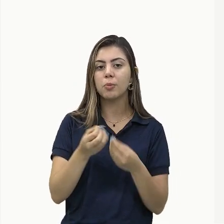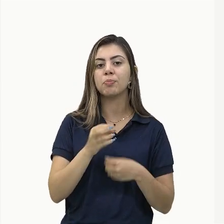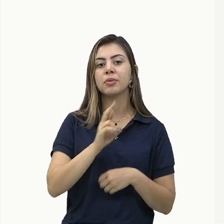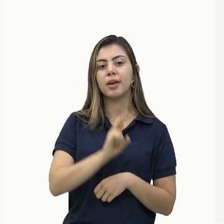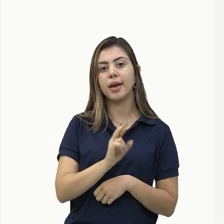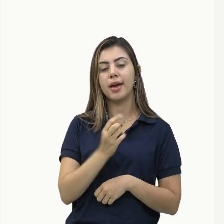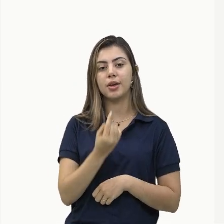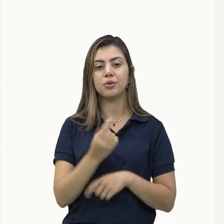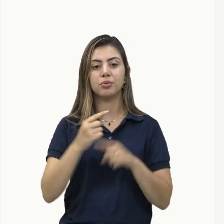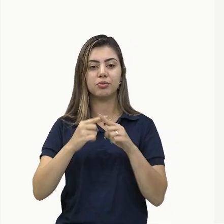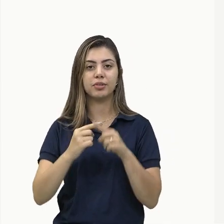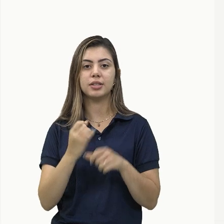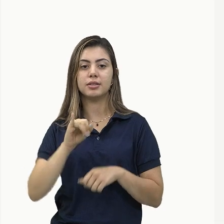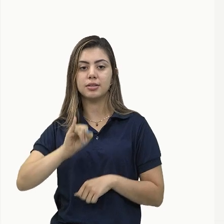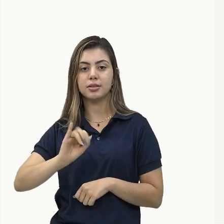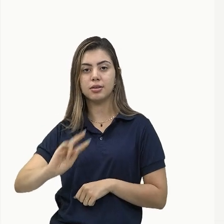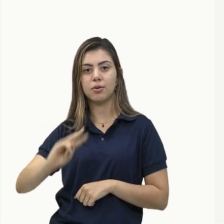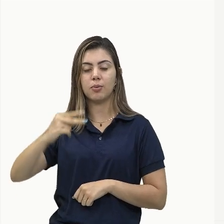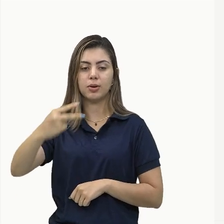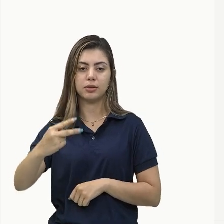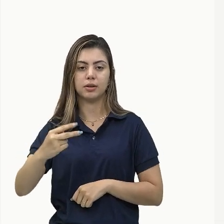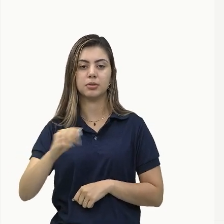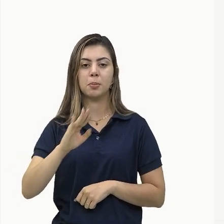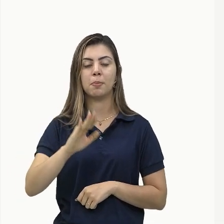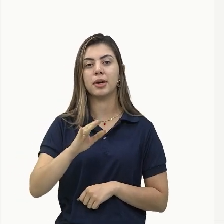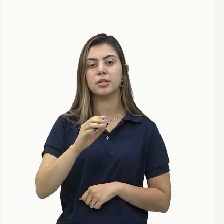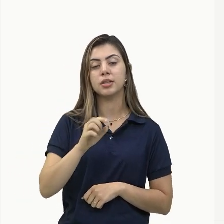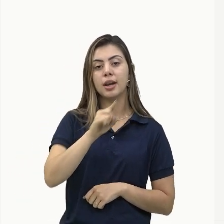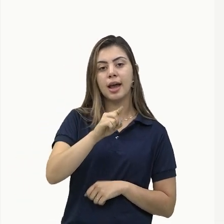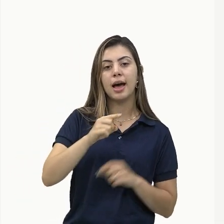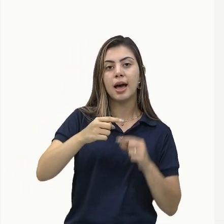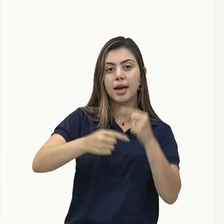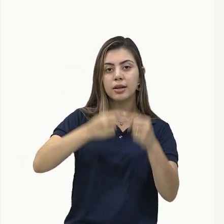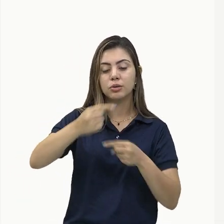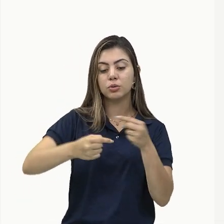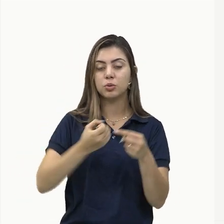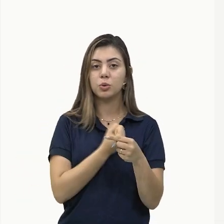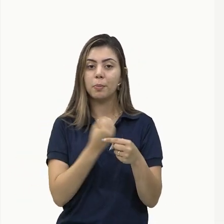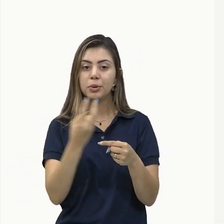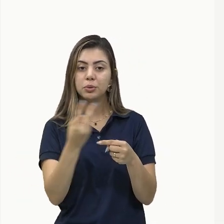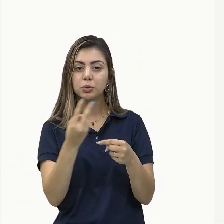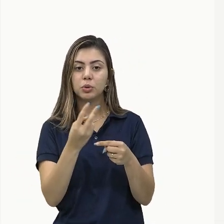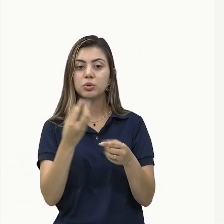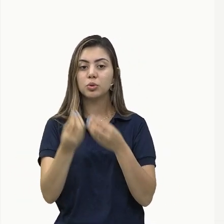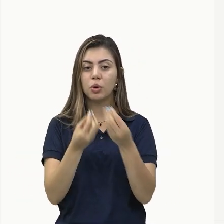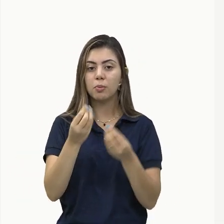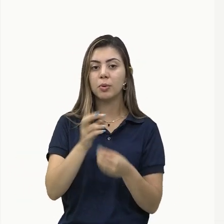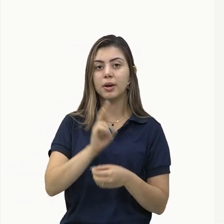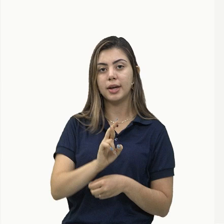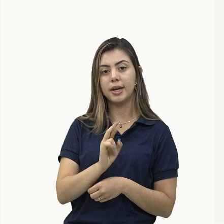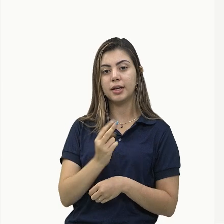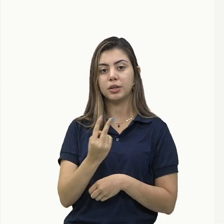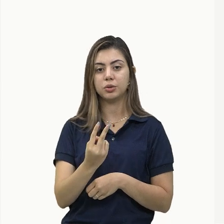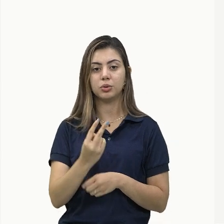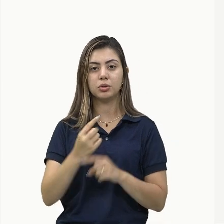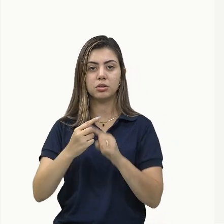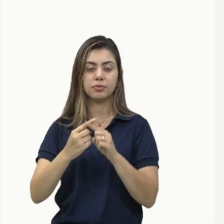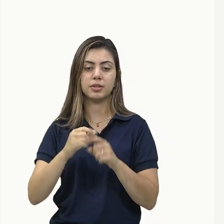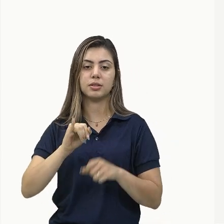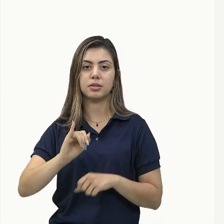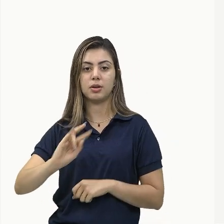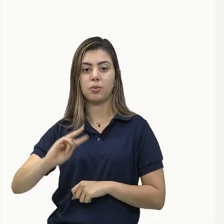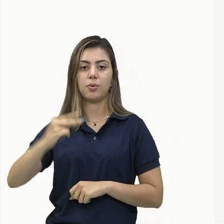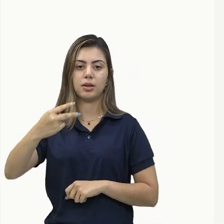quadrado. Para calcular a potência da resistência 2, R2 vezes I ao quadrado. E para